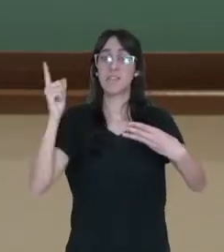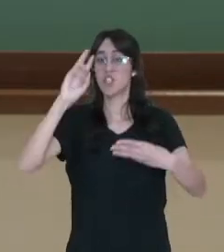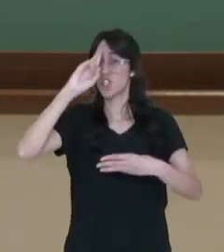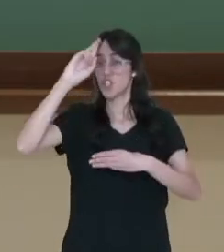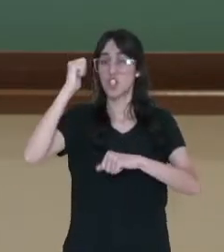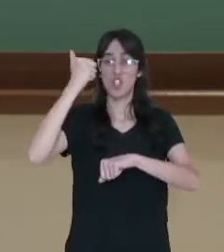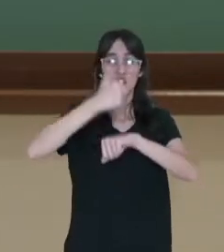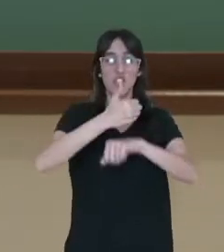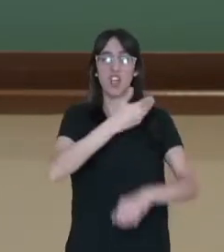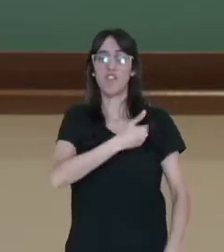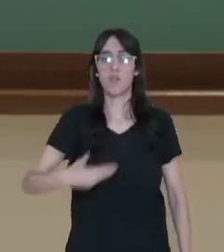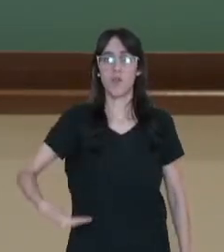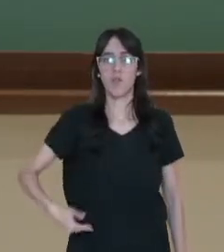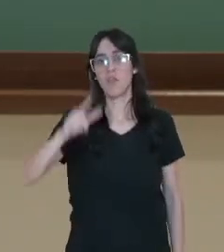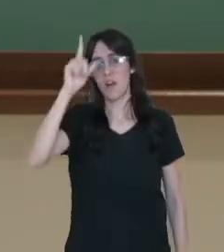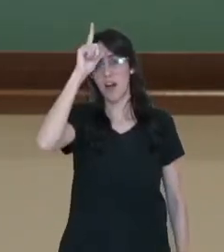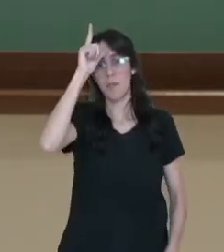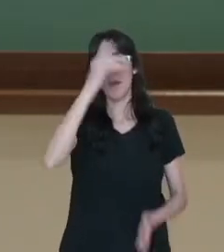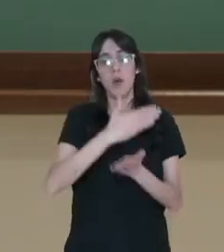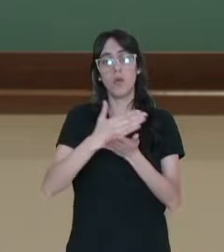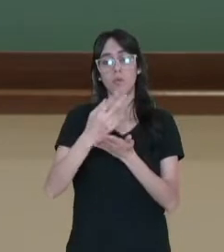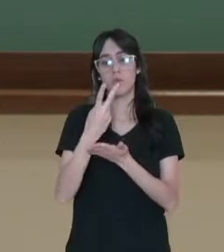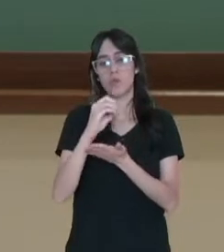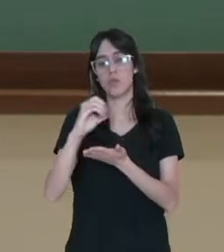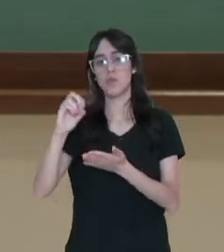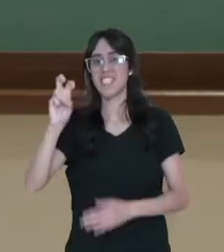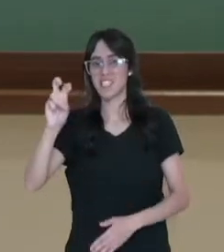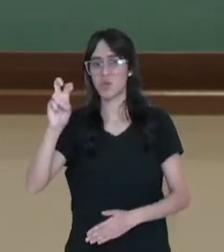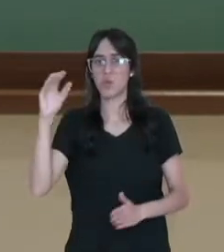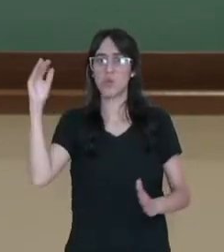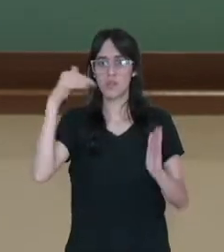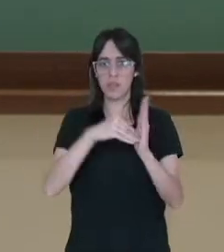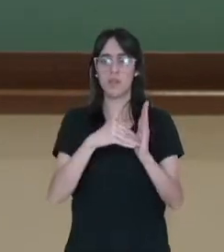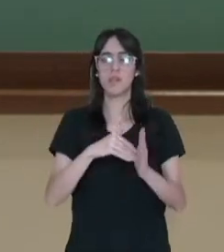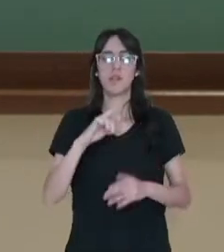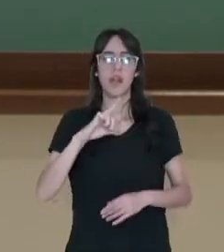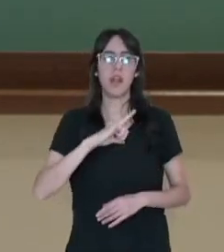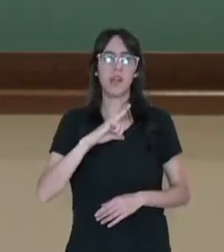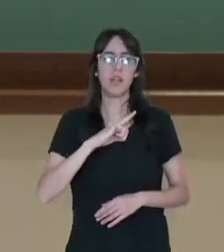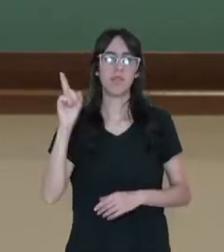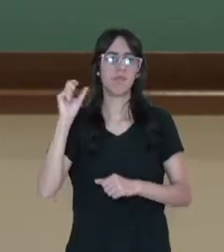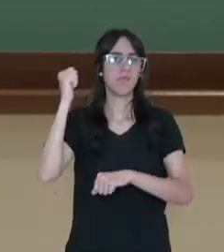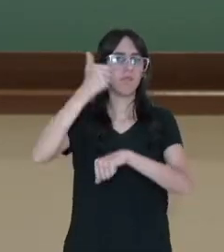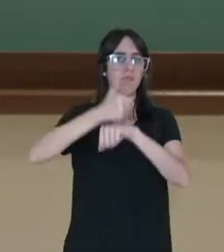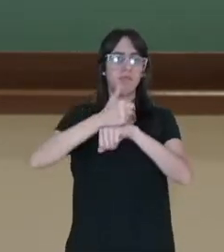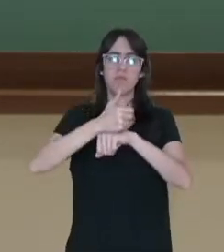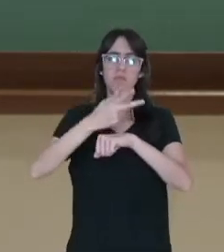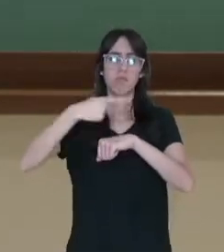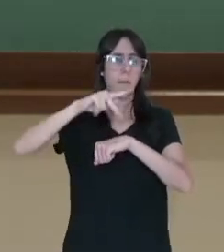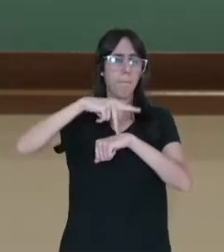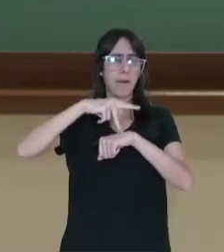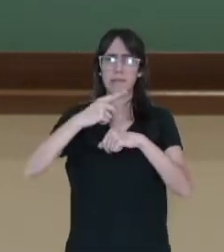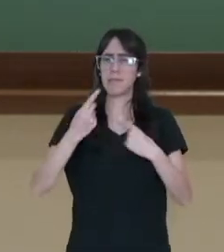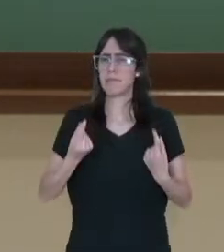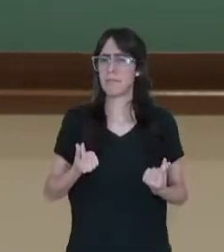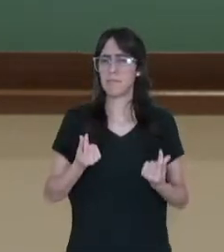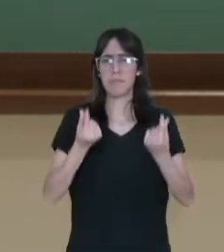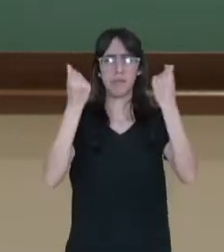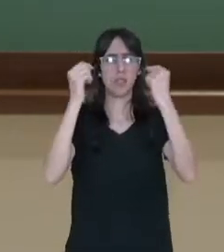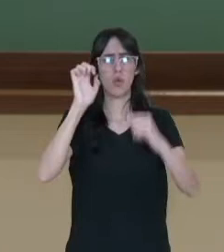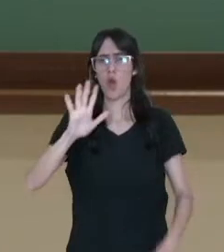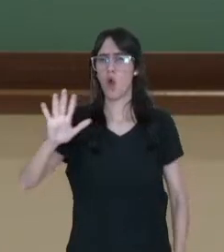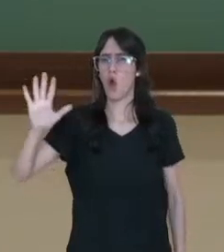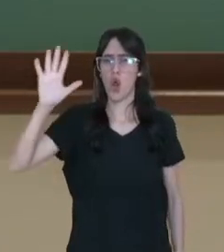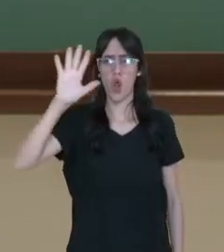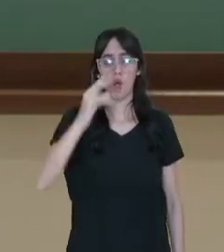governo da Alemanha desde 2005. Então ela comanda o país mais rico da Europa, um dos mais ricos do mundo